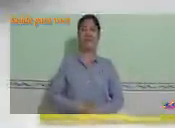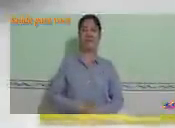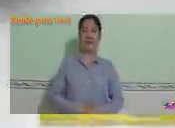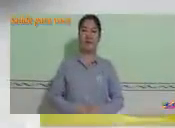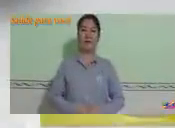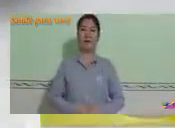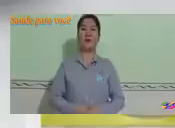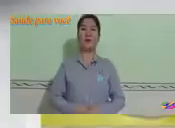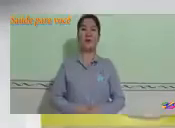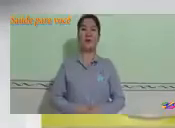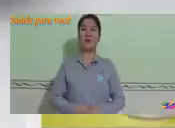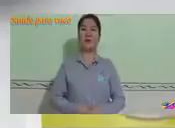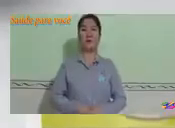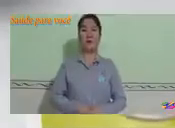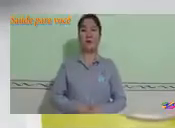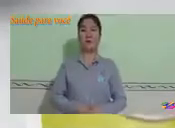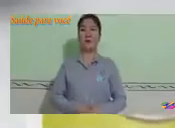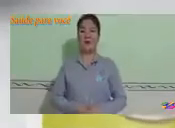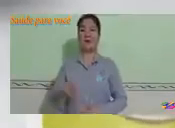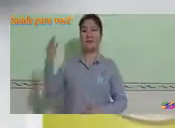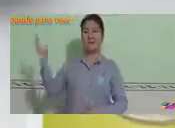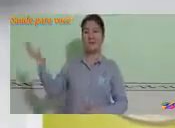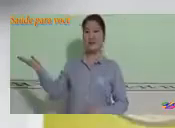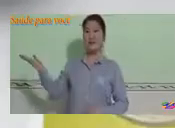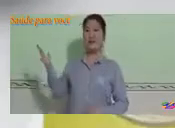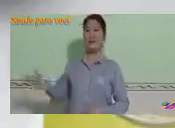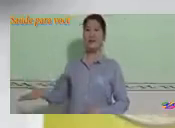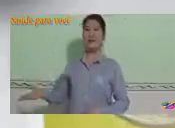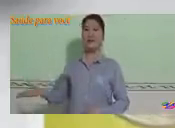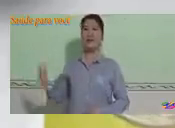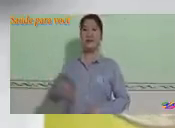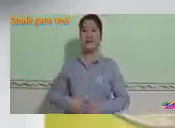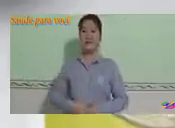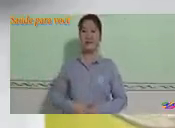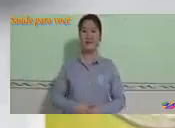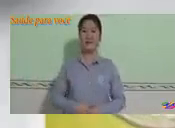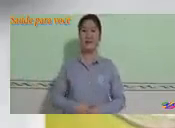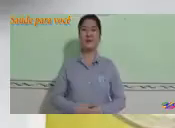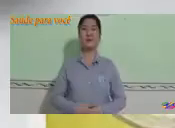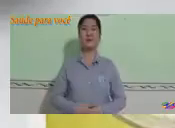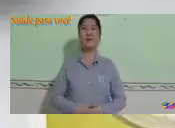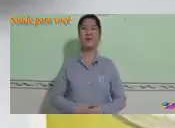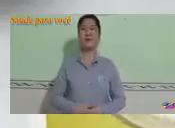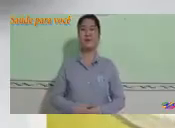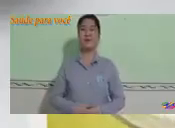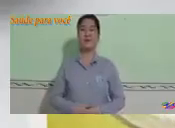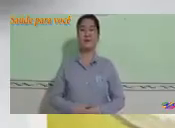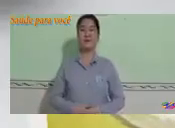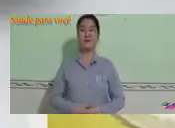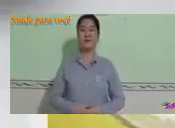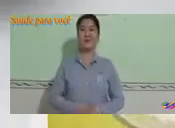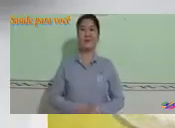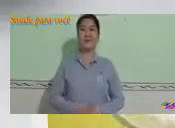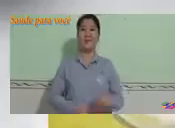Veja outras dicas para engordar de forma saudável. 2 pontos A prática de exercício físico regular como a musculação,